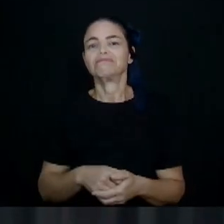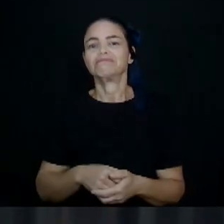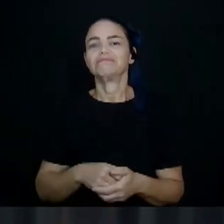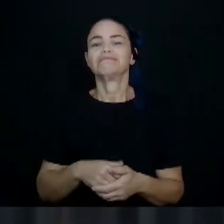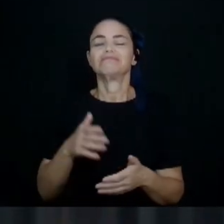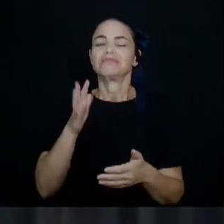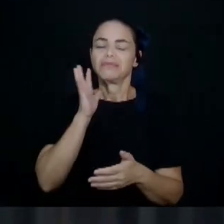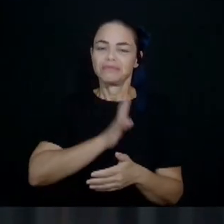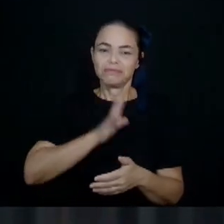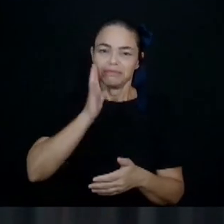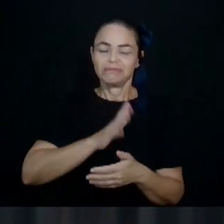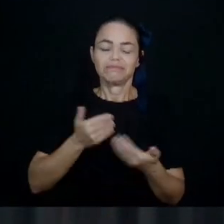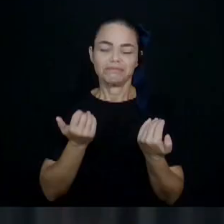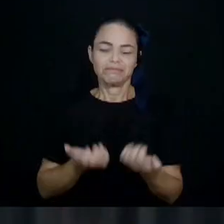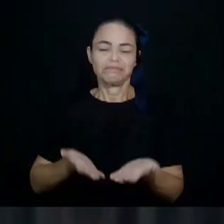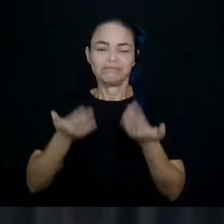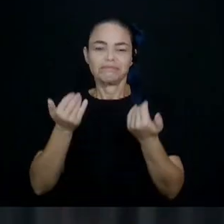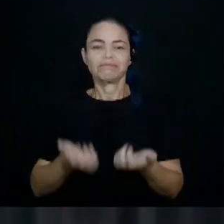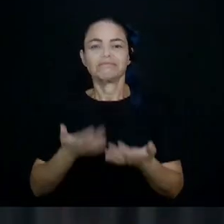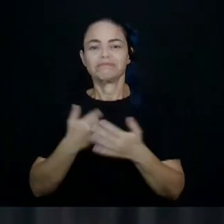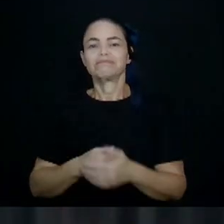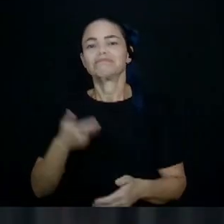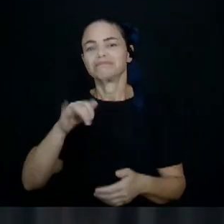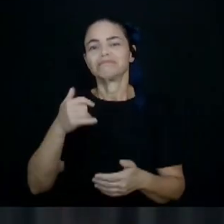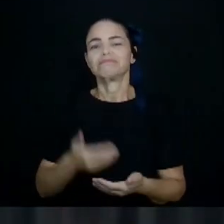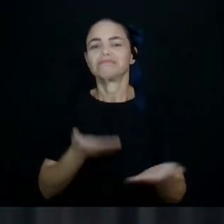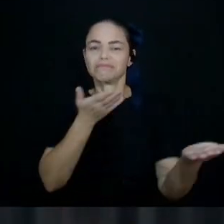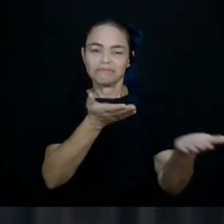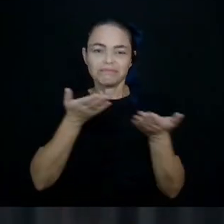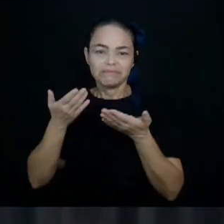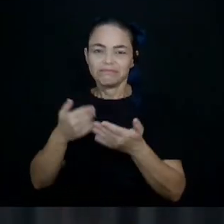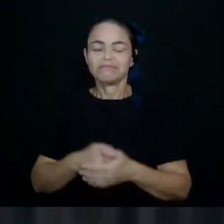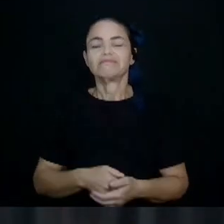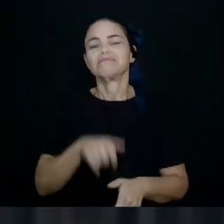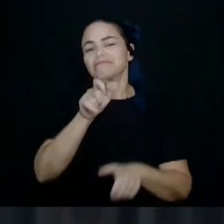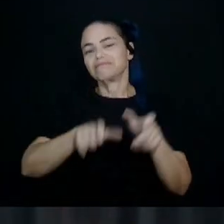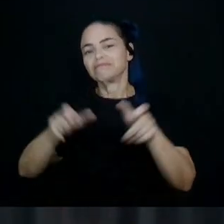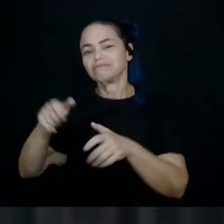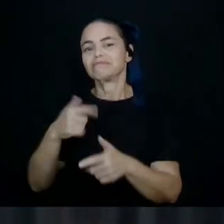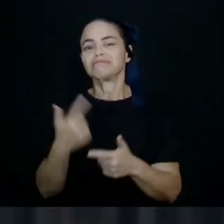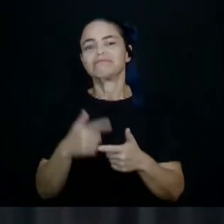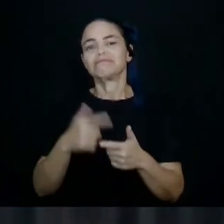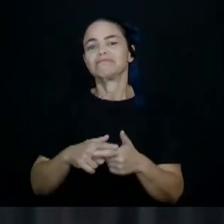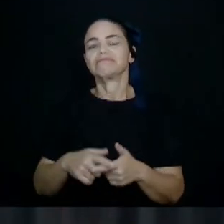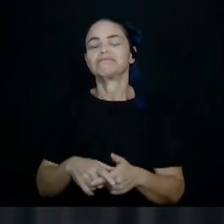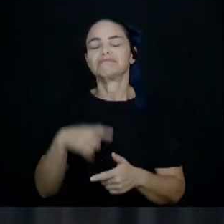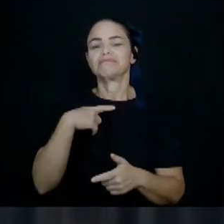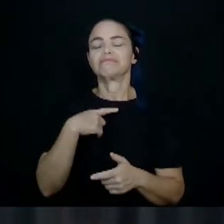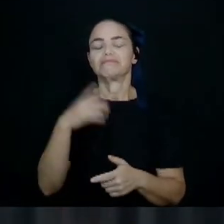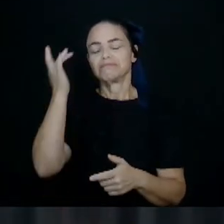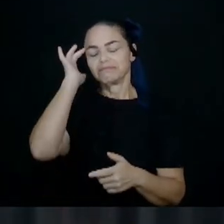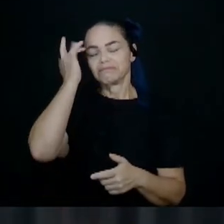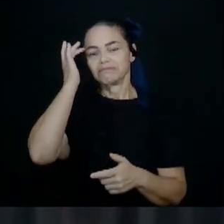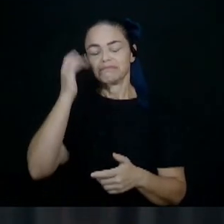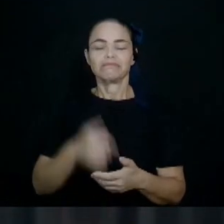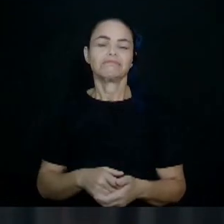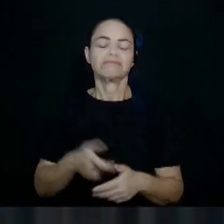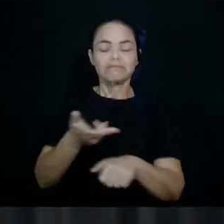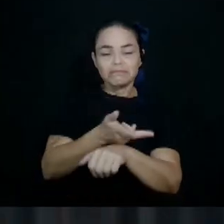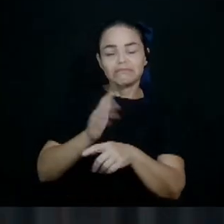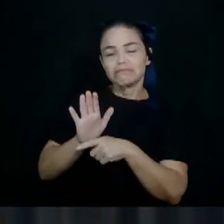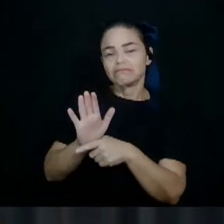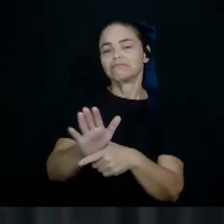super leve, e aproveito para fazer um convite, né, para as pessoas, porque às vezes a gente tende a achar ou só procura ajuda quando